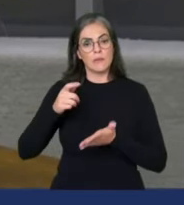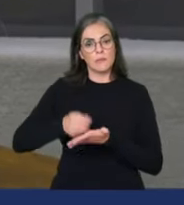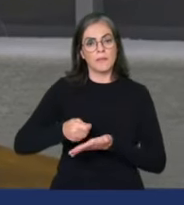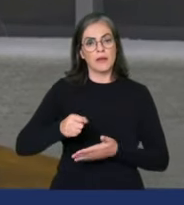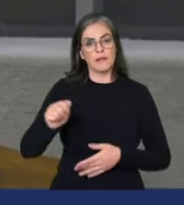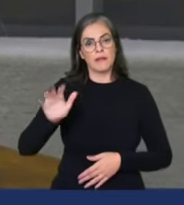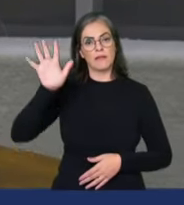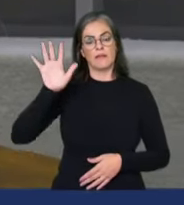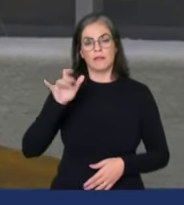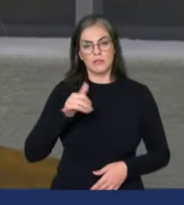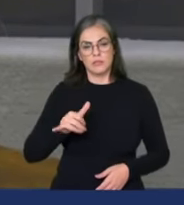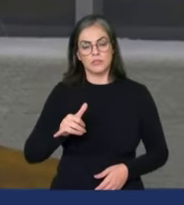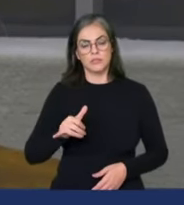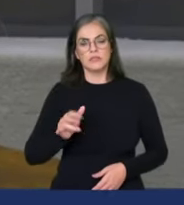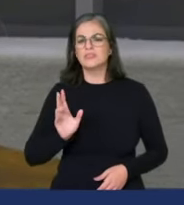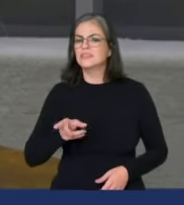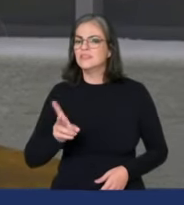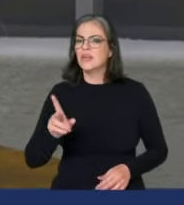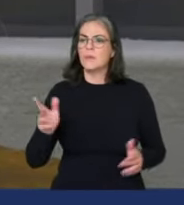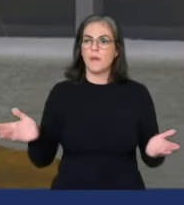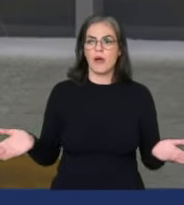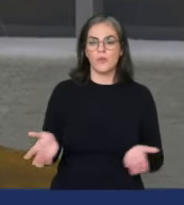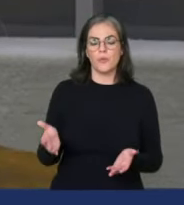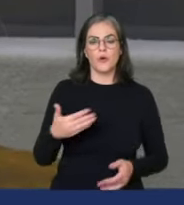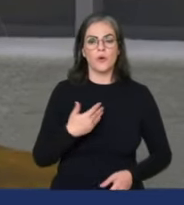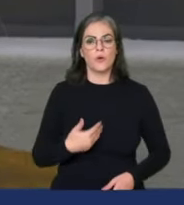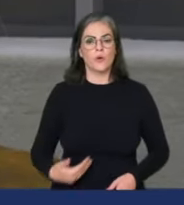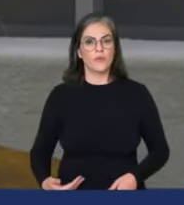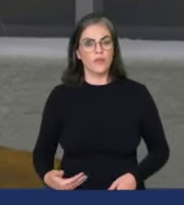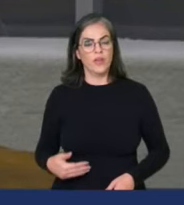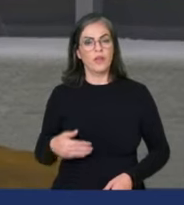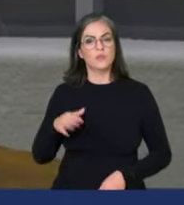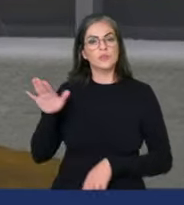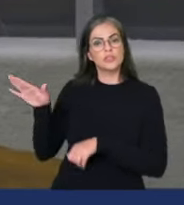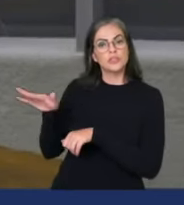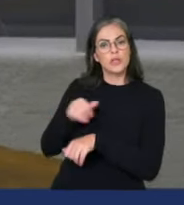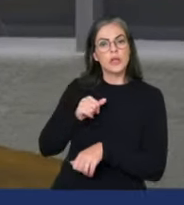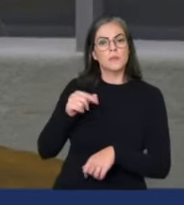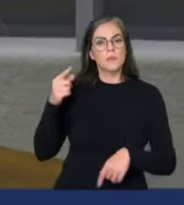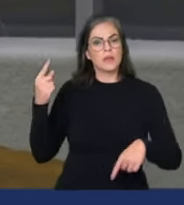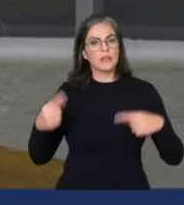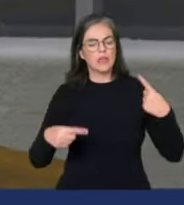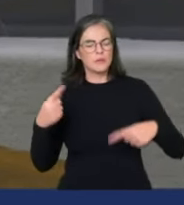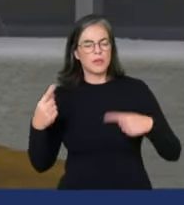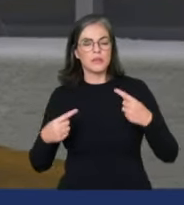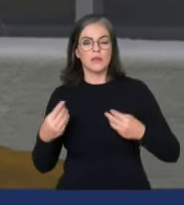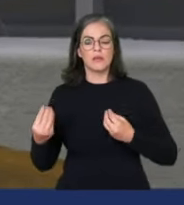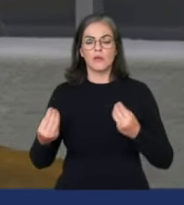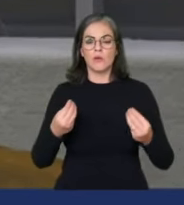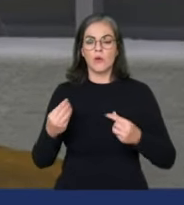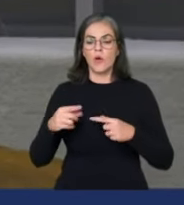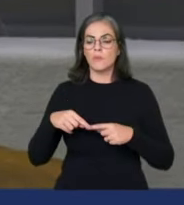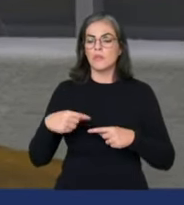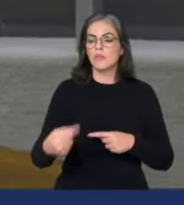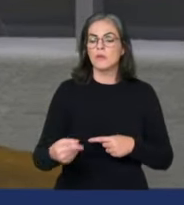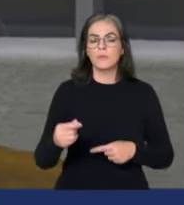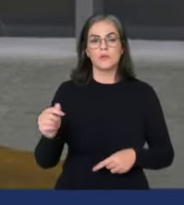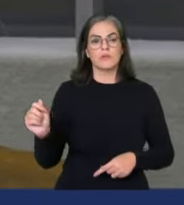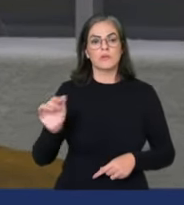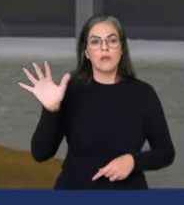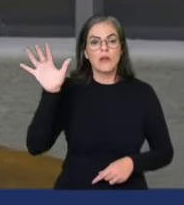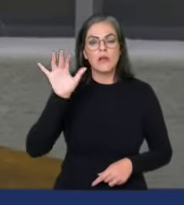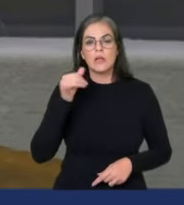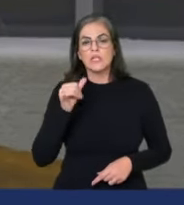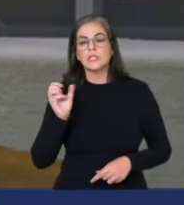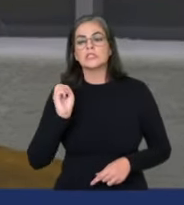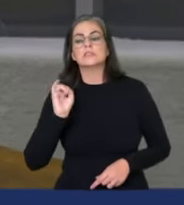as vezes que esse governo foi chamado a debater sobre os impactos do aumento da conta de luz numa eventual privatização